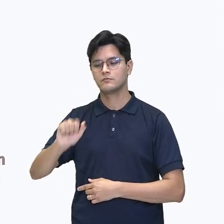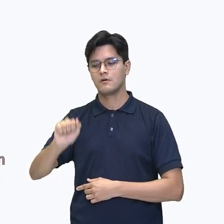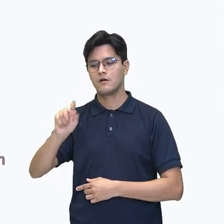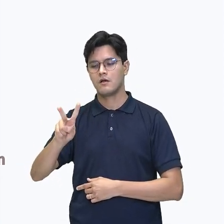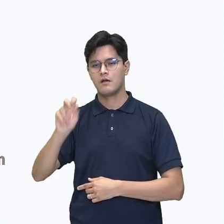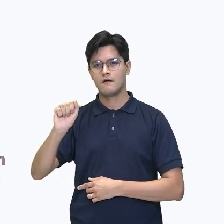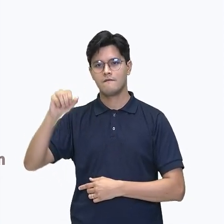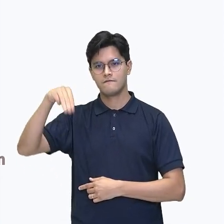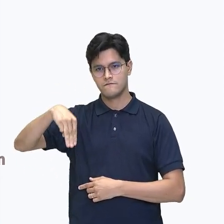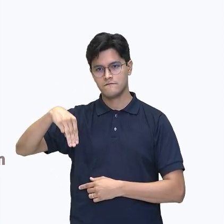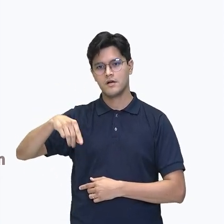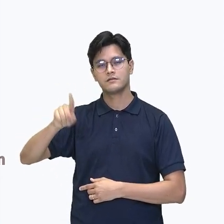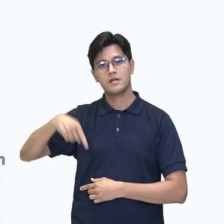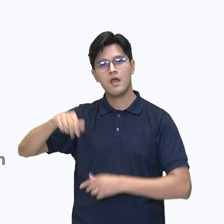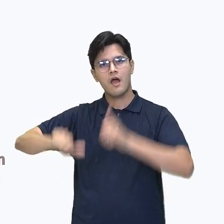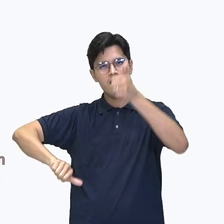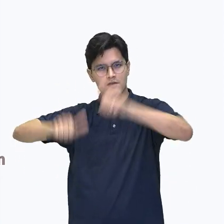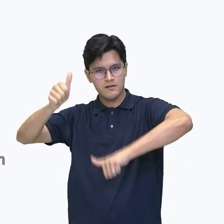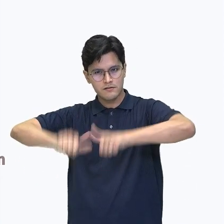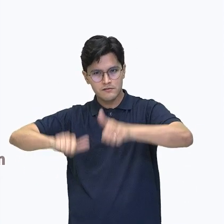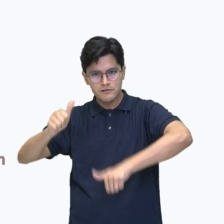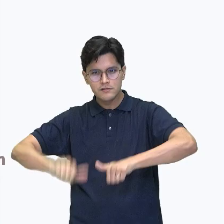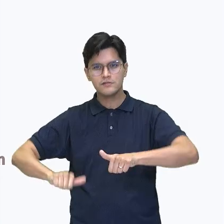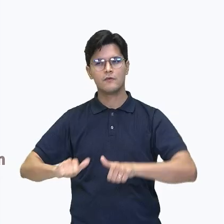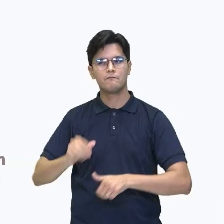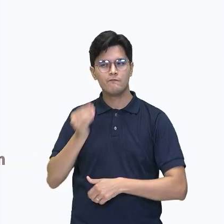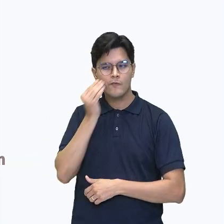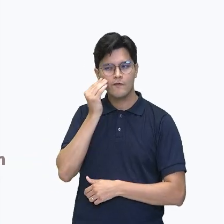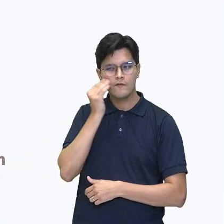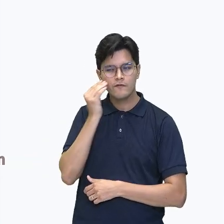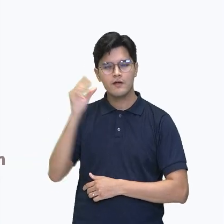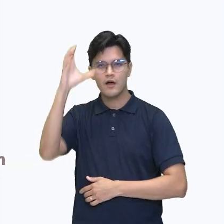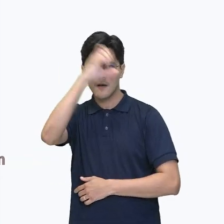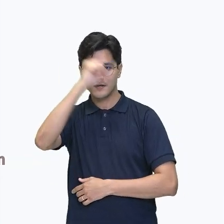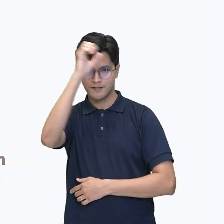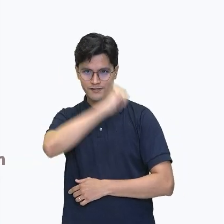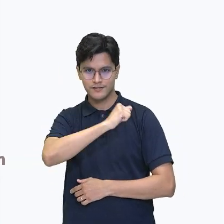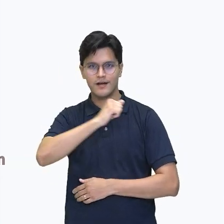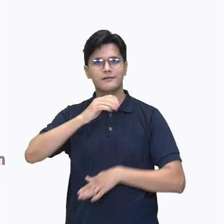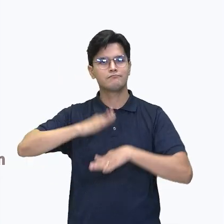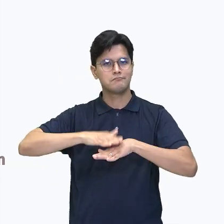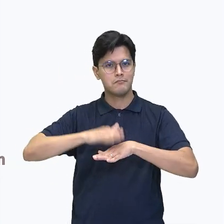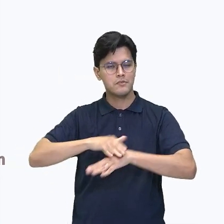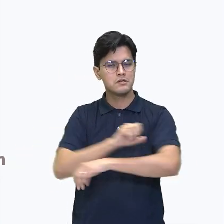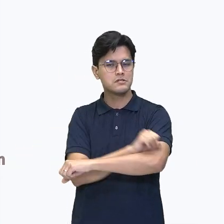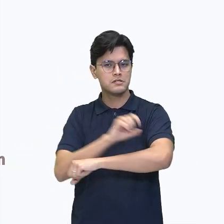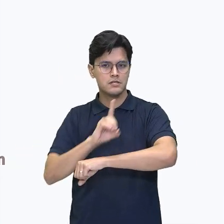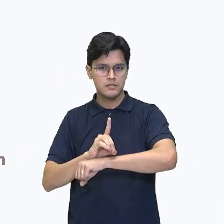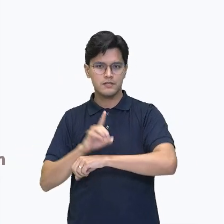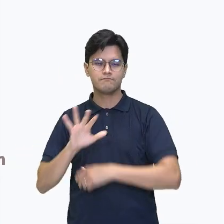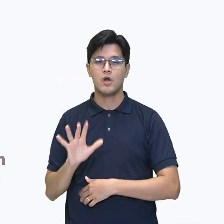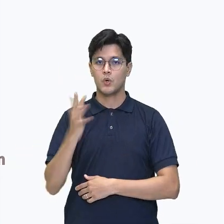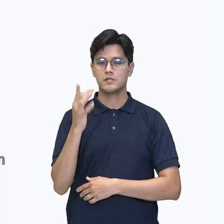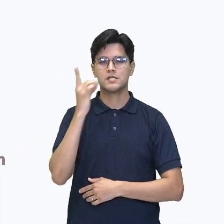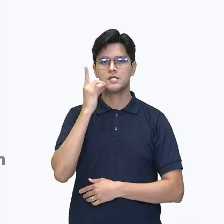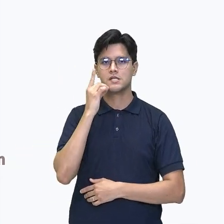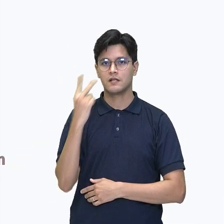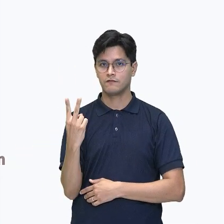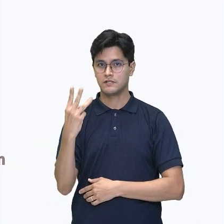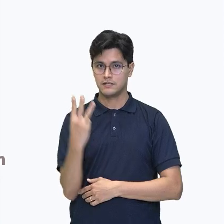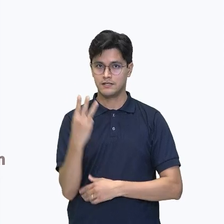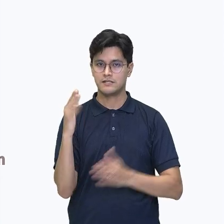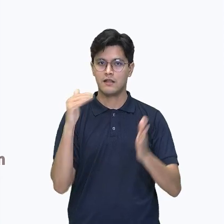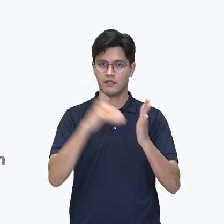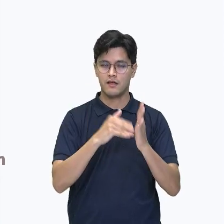da verificação da aprendizagem, que é realizada pela secretaria, e ela vai ocorrer do dia 23 ao dia 27